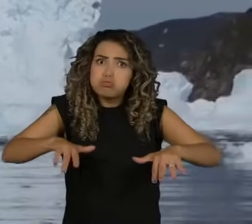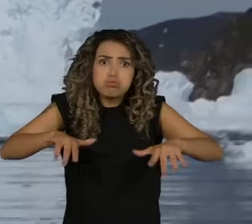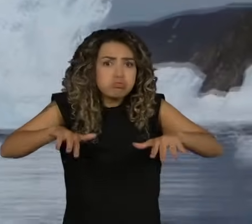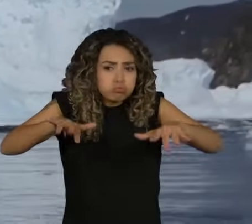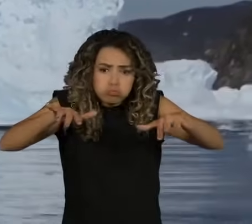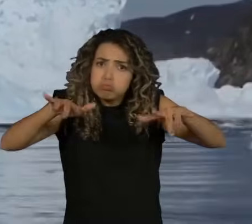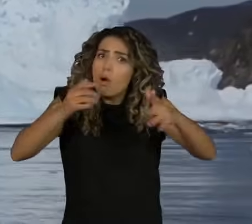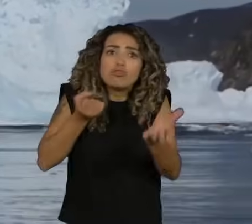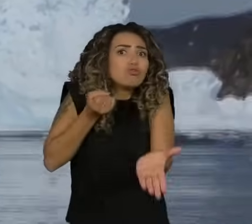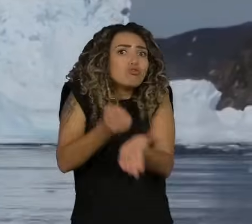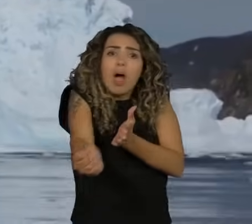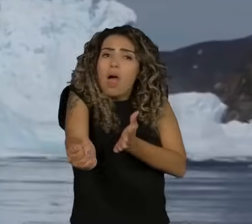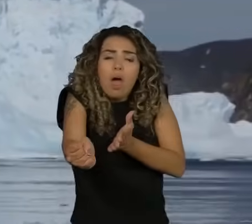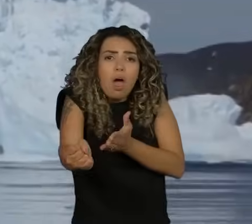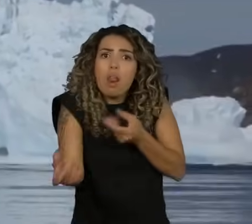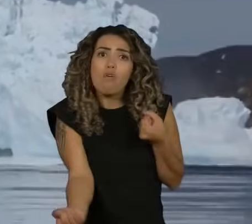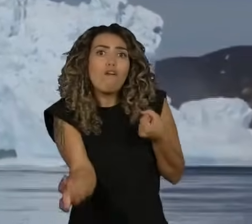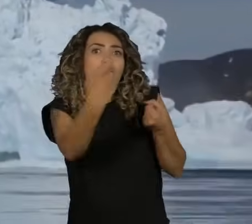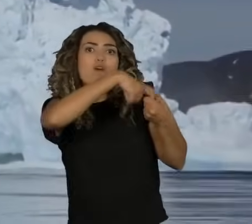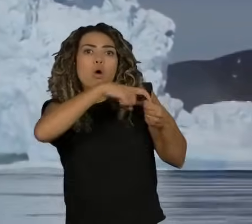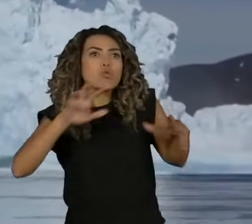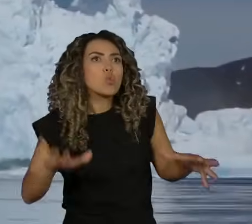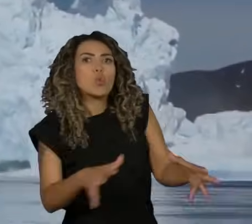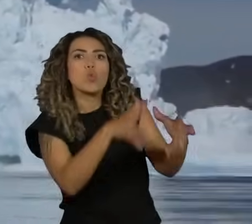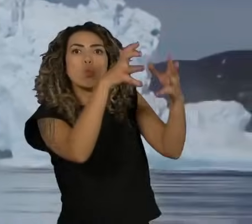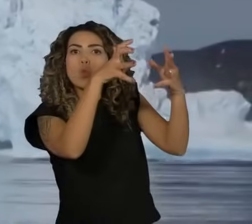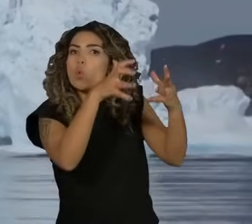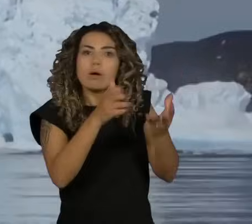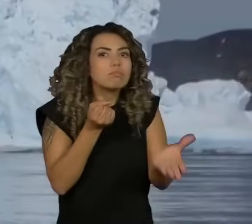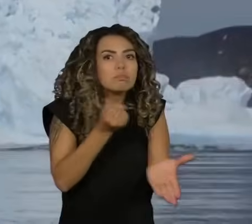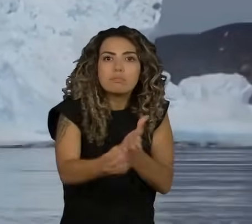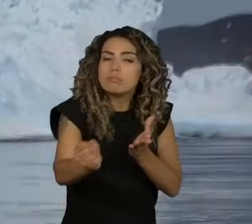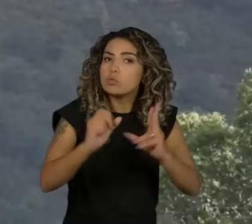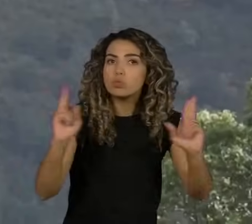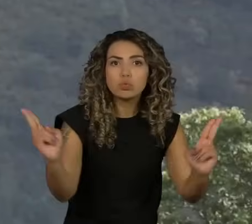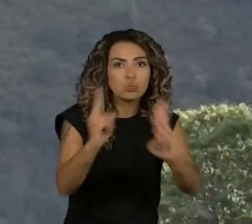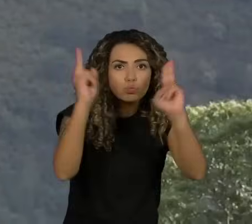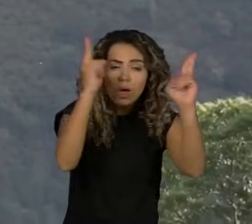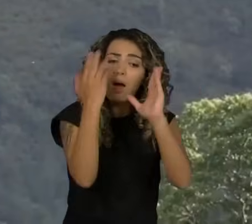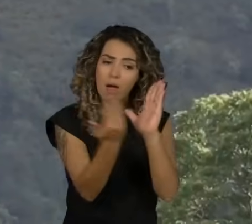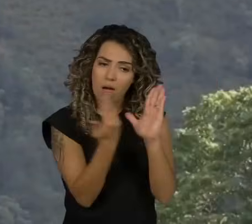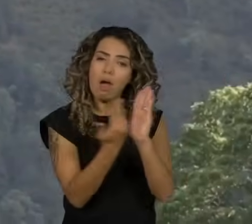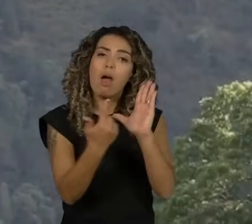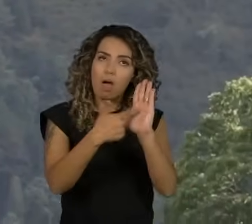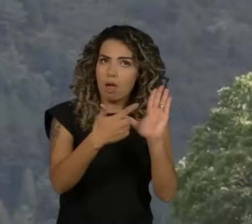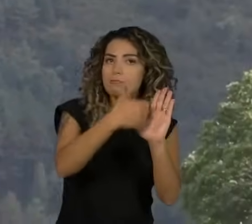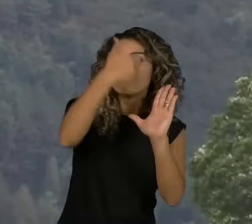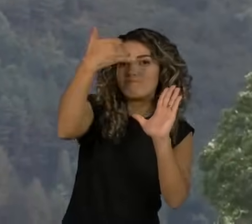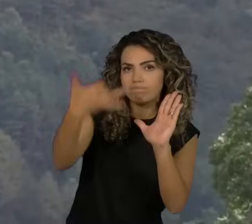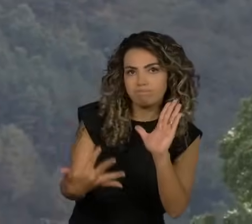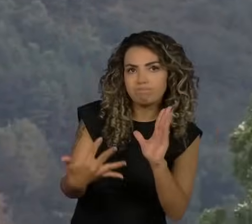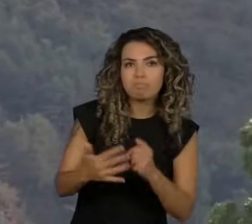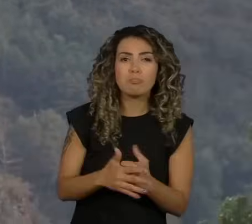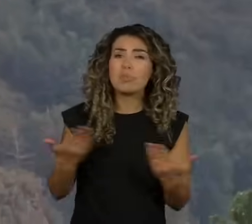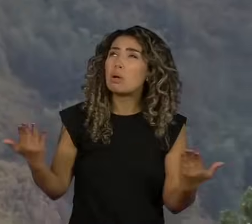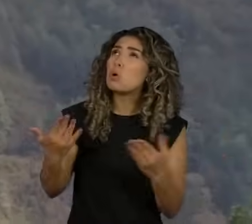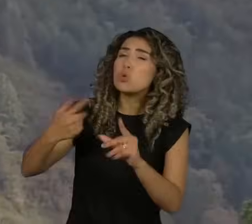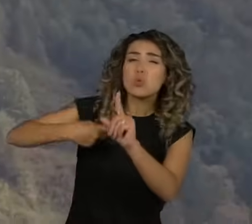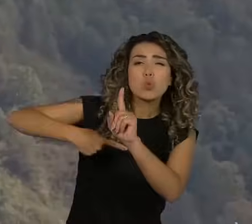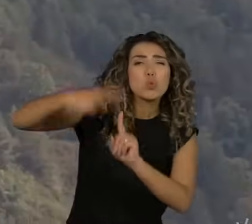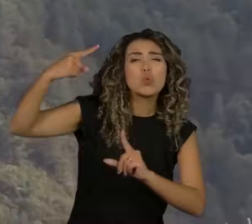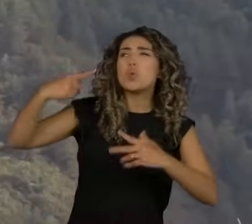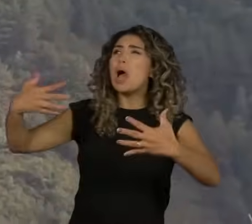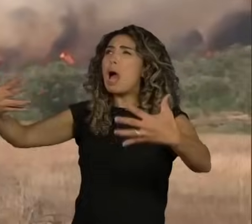É o que mostra um artigo científico publicado na revista Nature. Em meio à onda de calor e